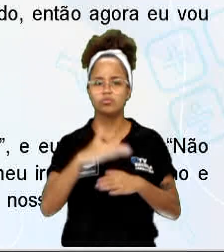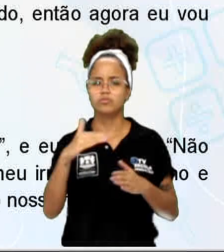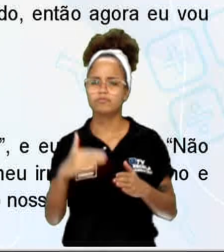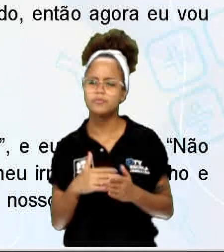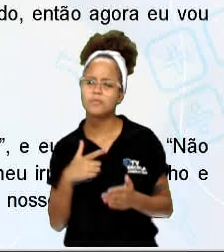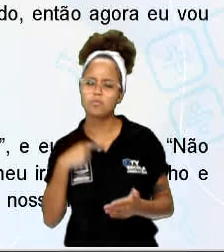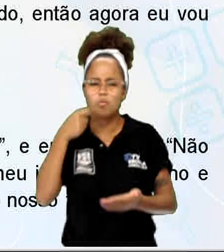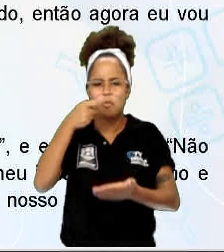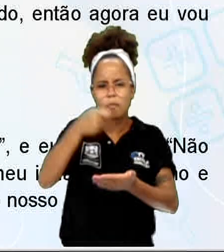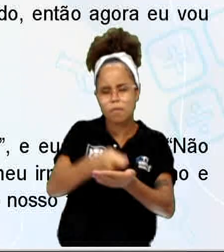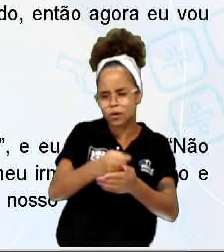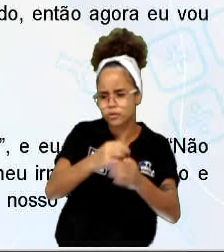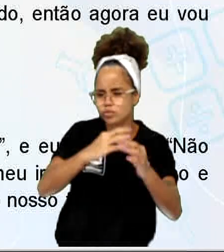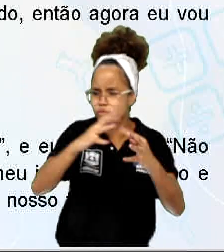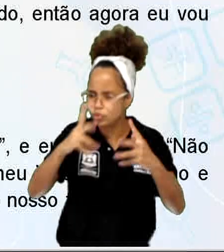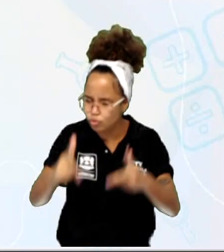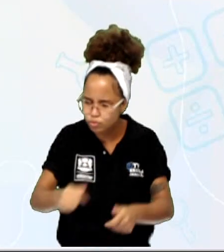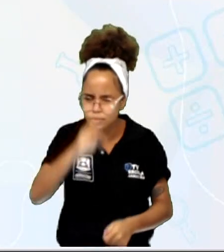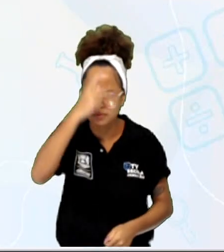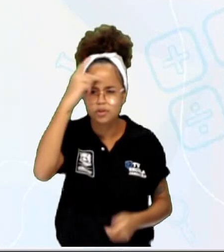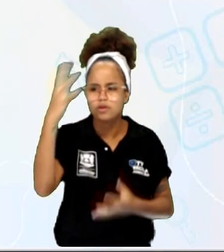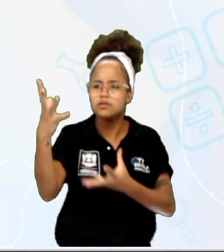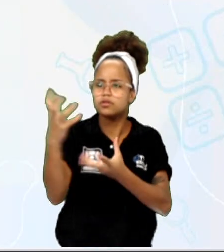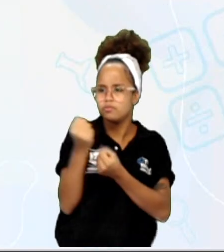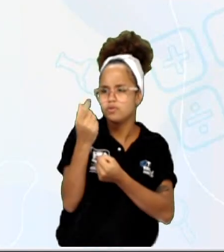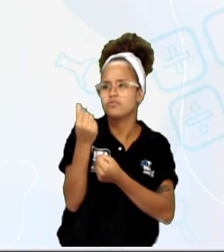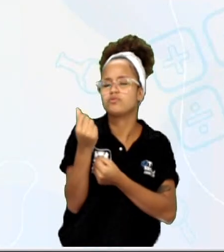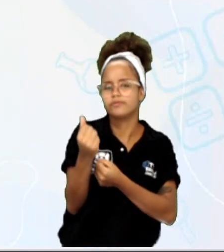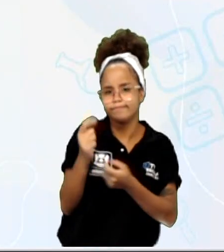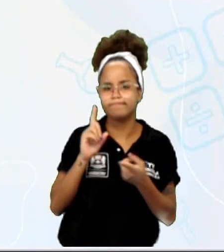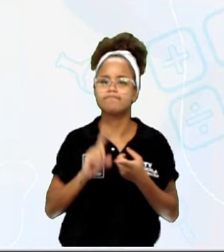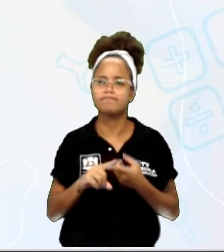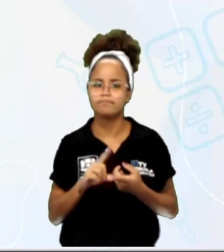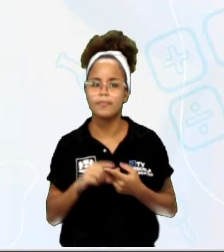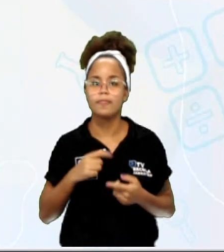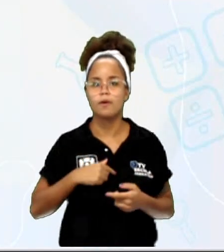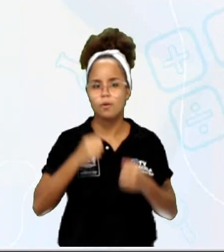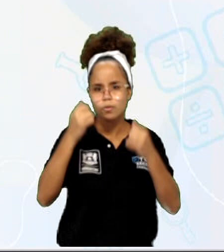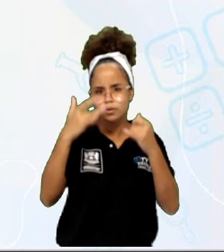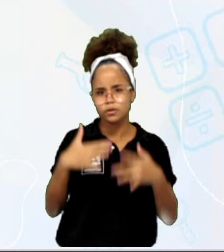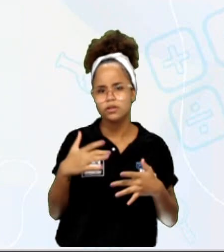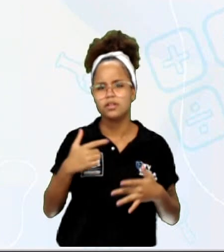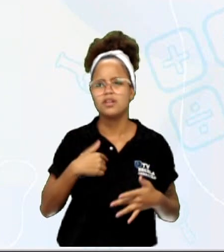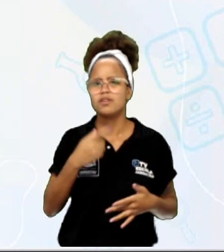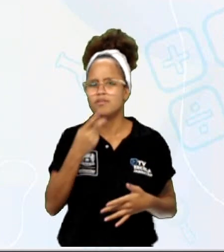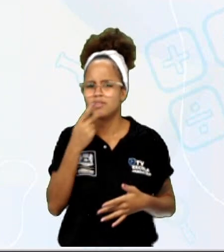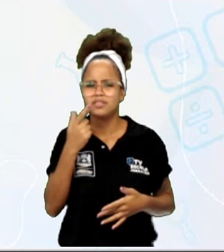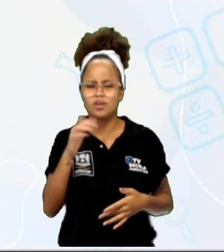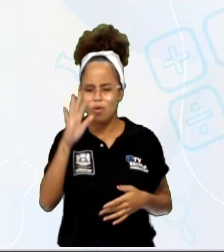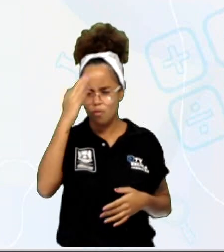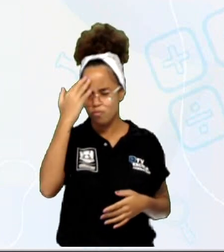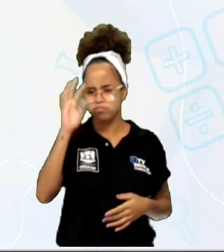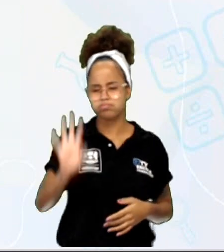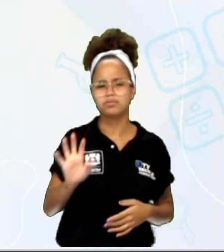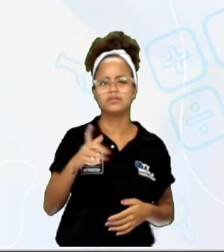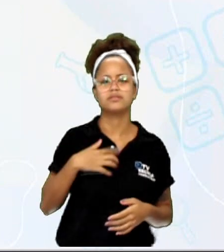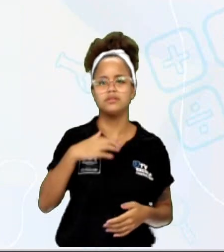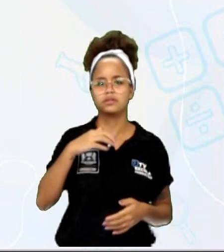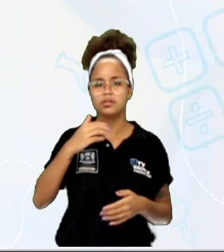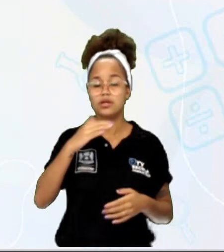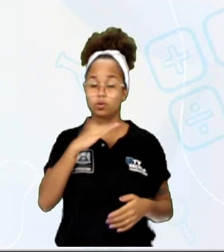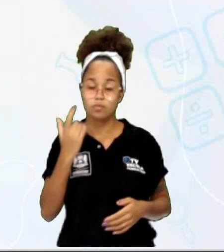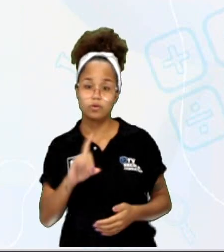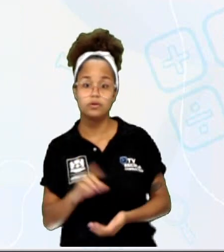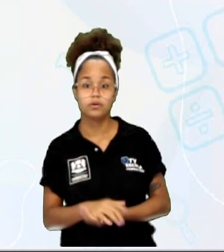a quem a gente deve e receber limpo do nosso freguês. Eu direi, não admito minha esperança imortal. Eu